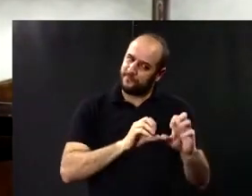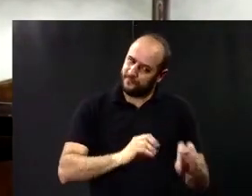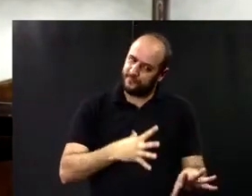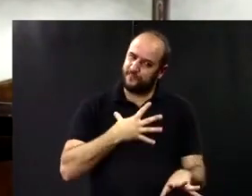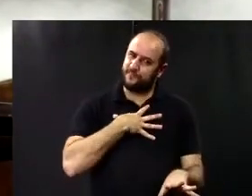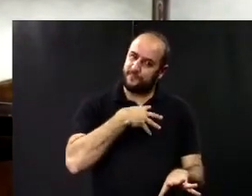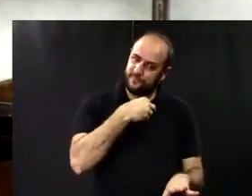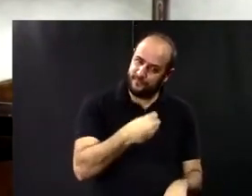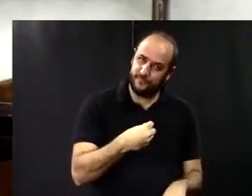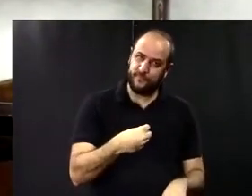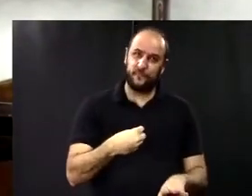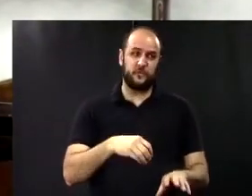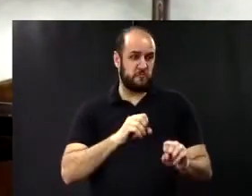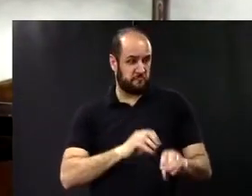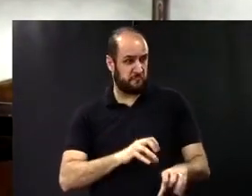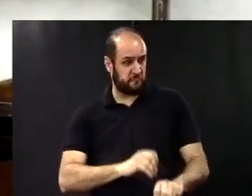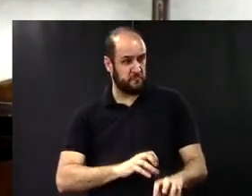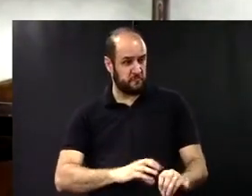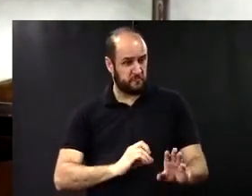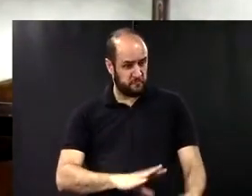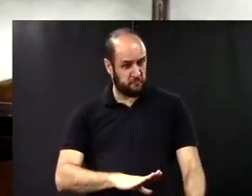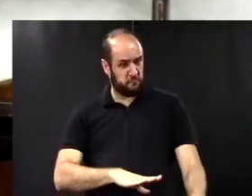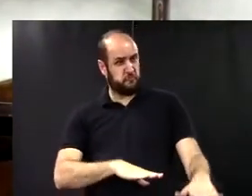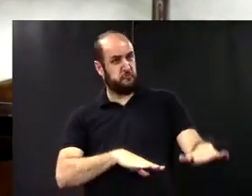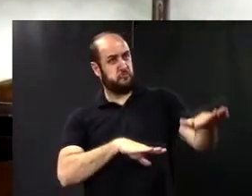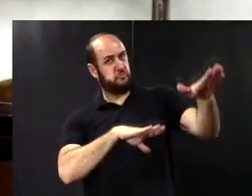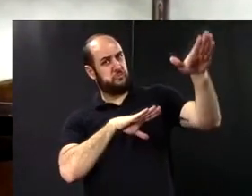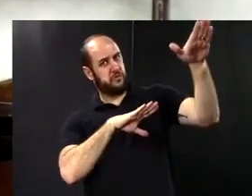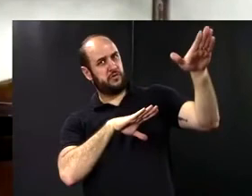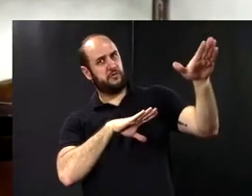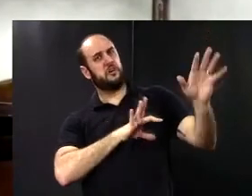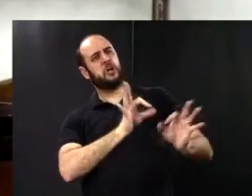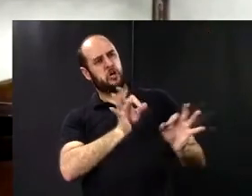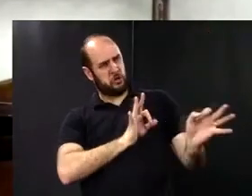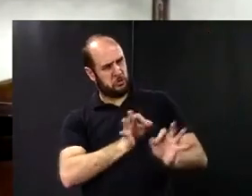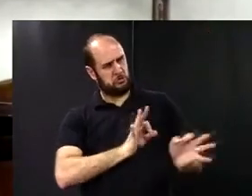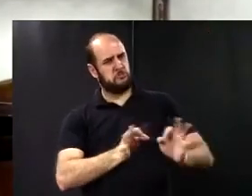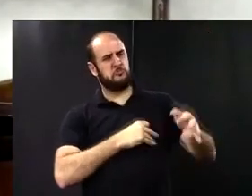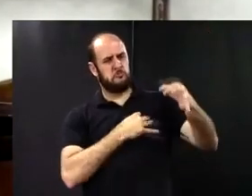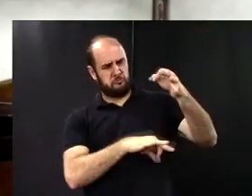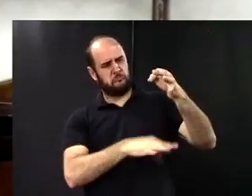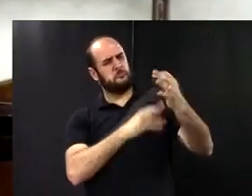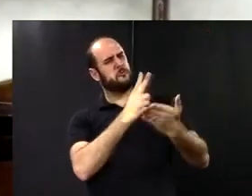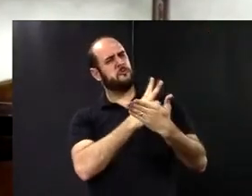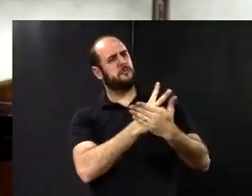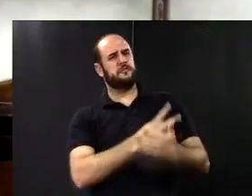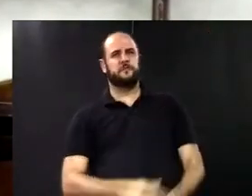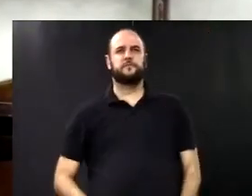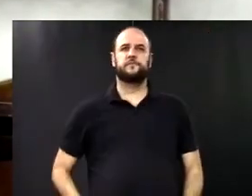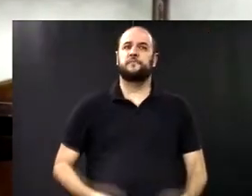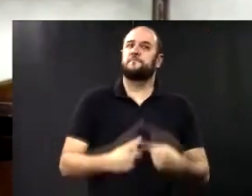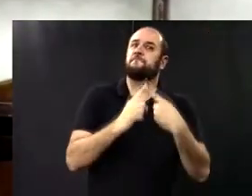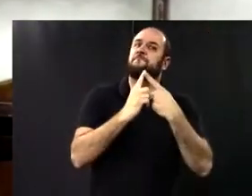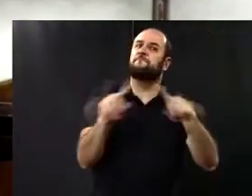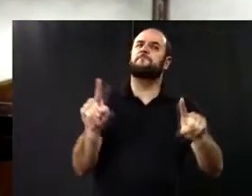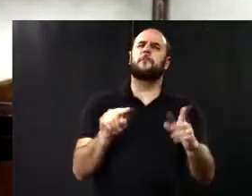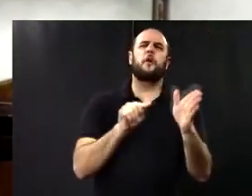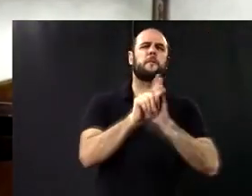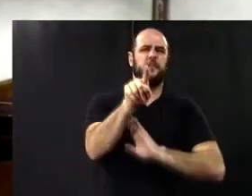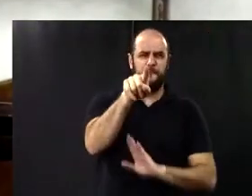filhos e os corrigimos. Mas será que isso de fato é o que eu e você fazemos?